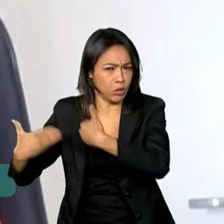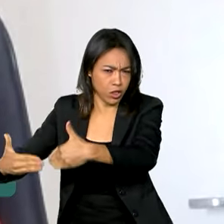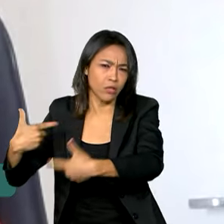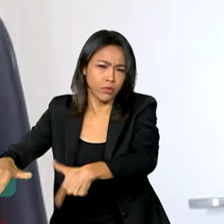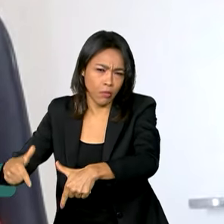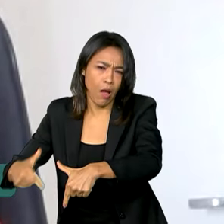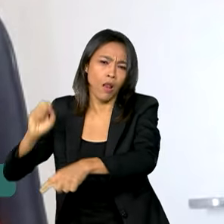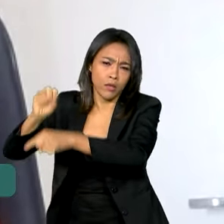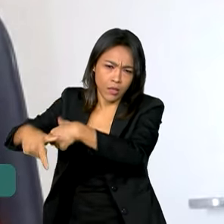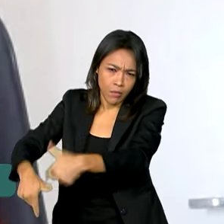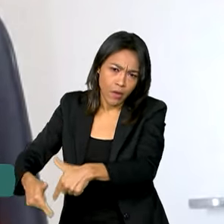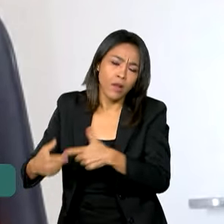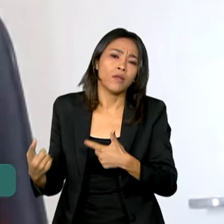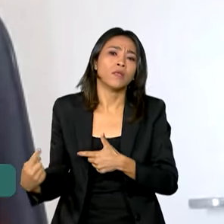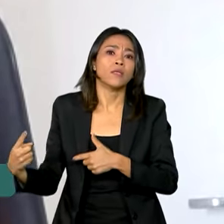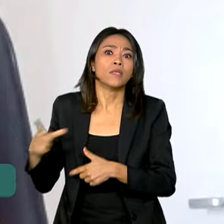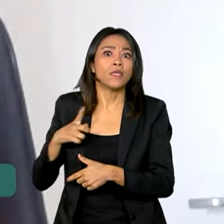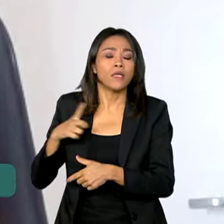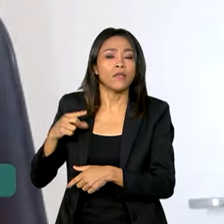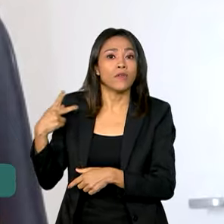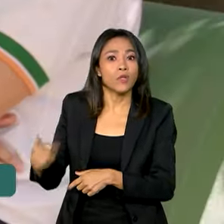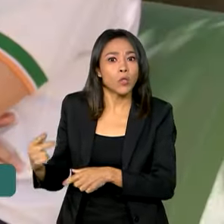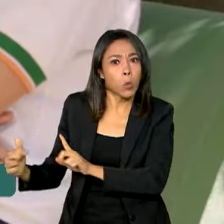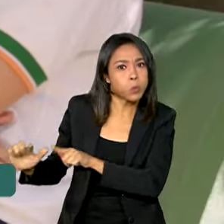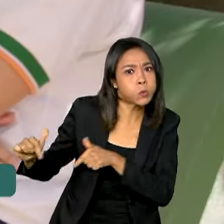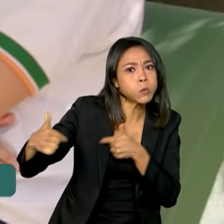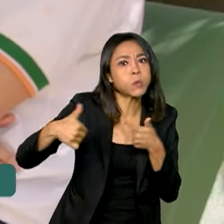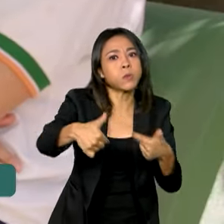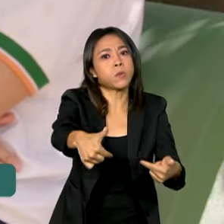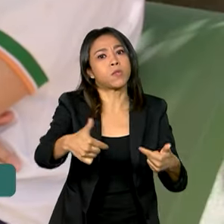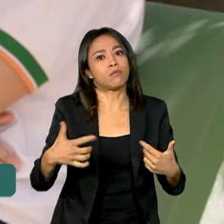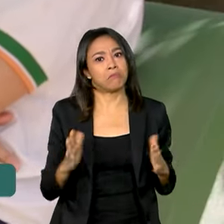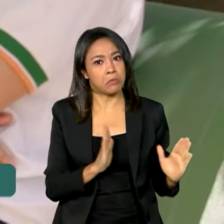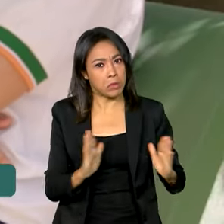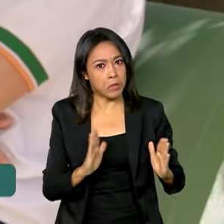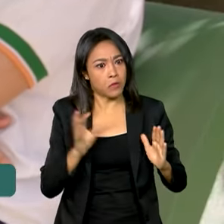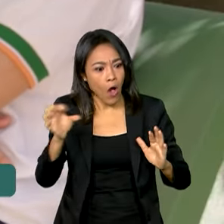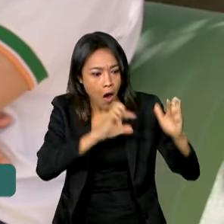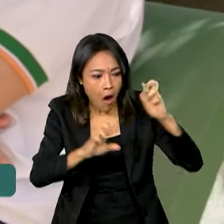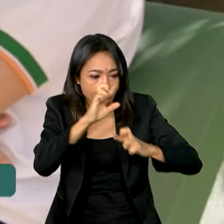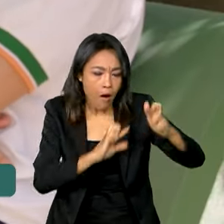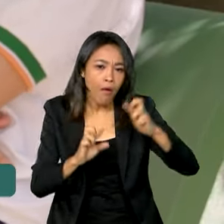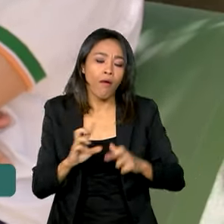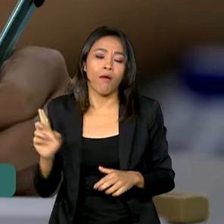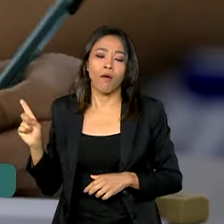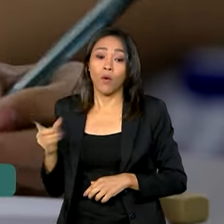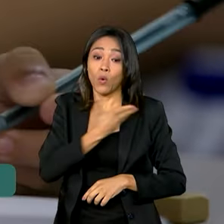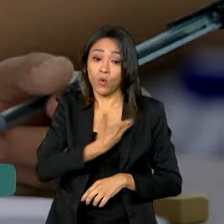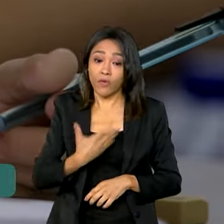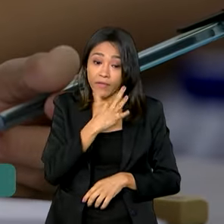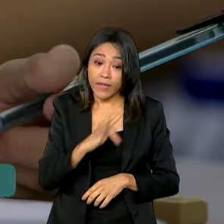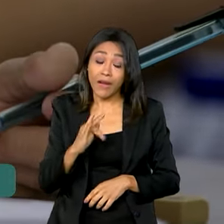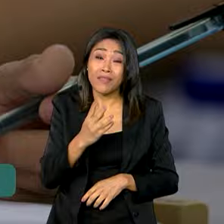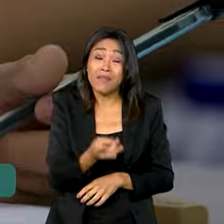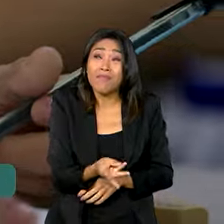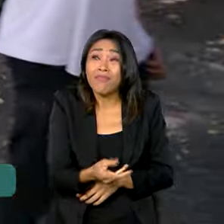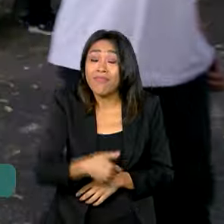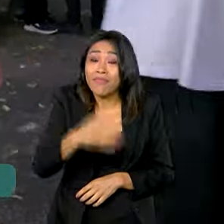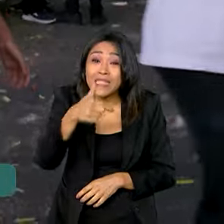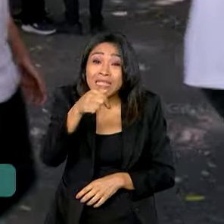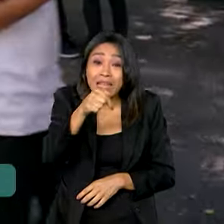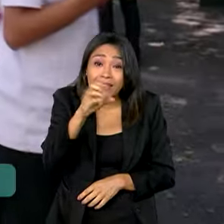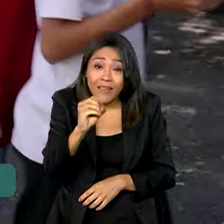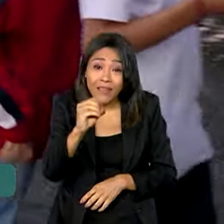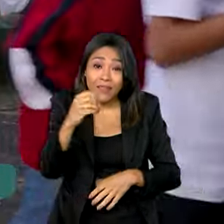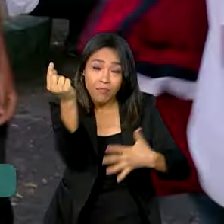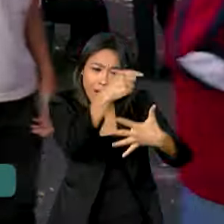Emprego, teve a sua maior atuação. O governo federal mantém mais de 70 ações e programas voltados à proteção